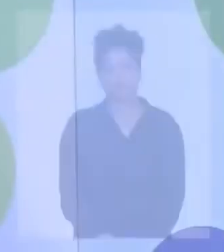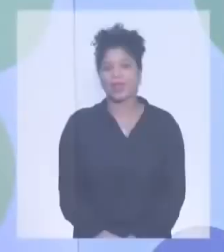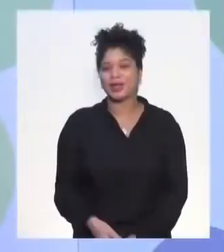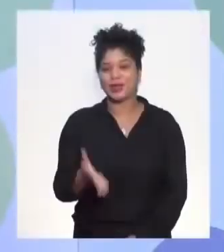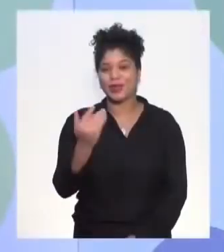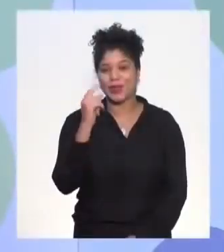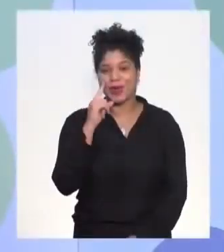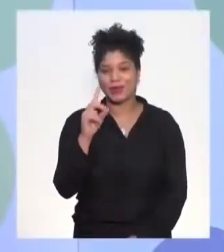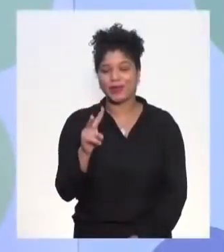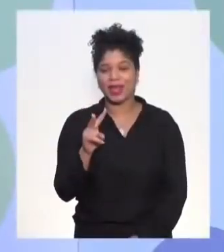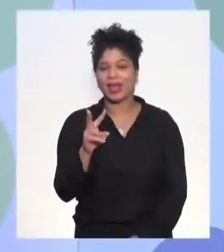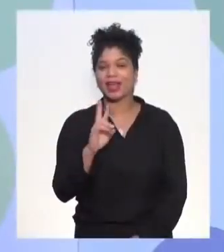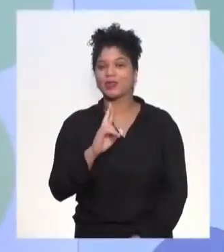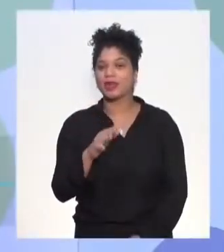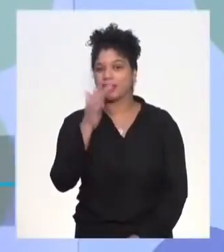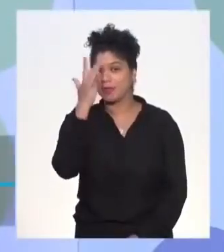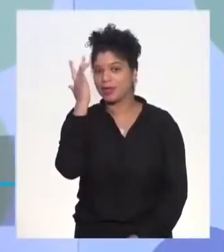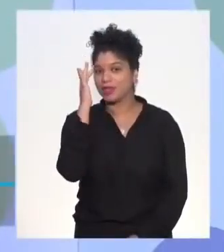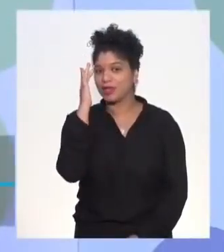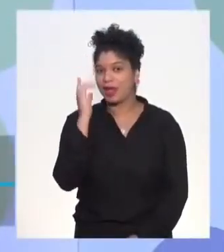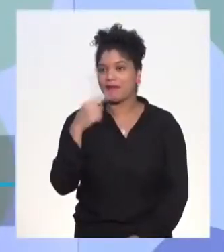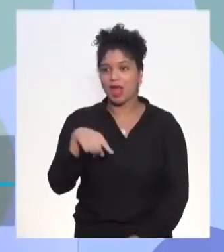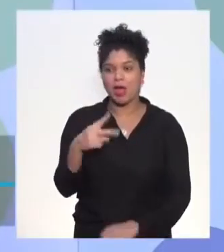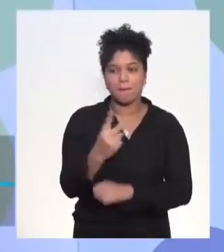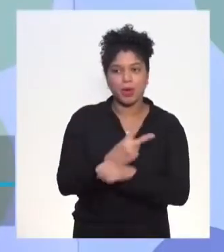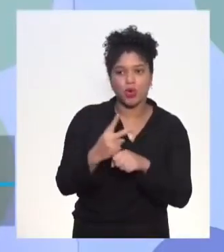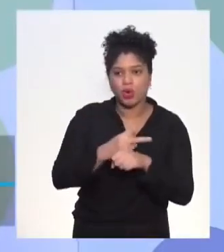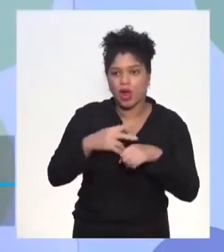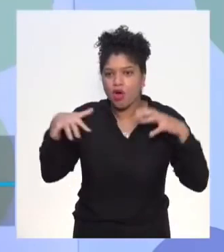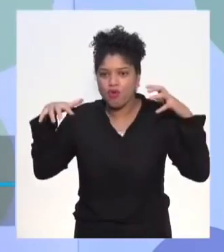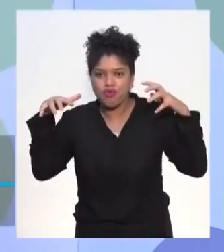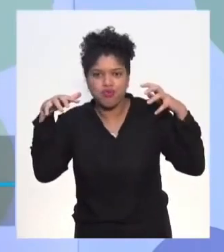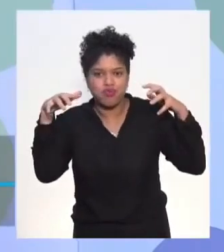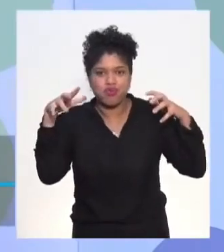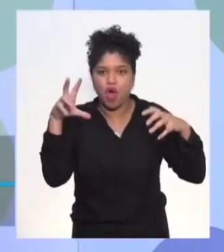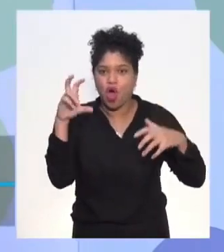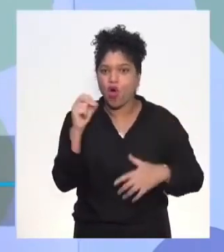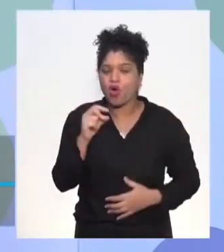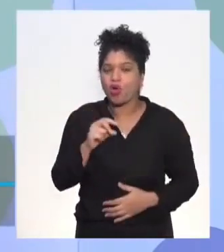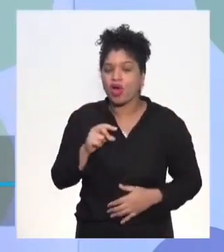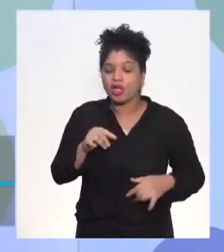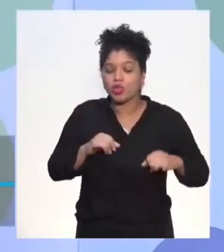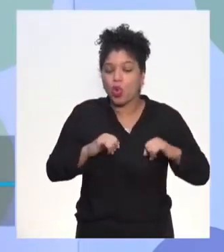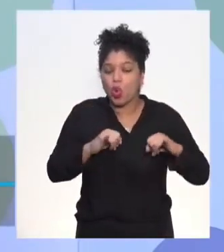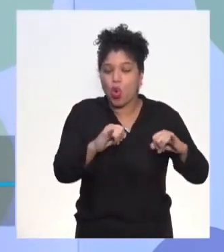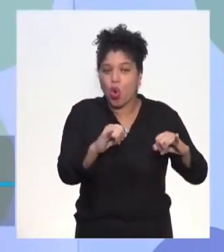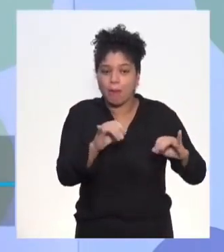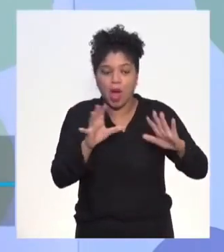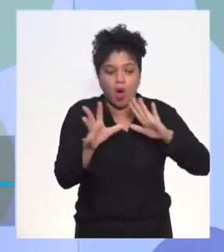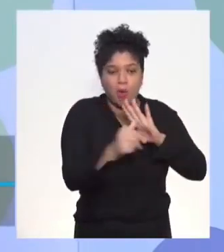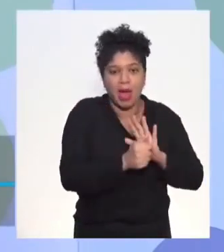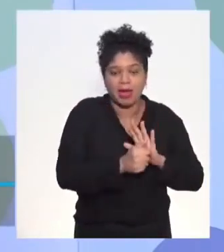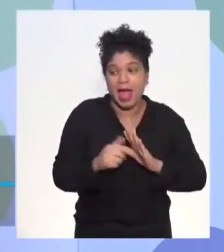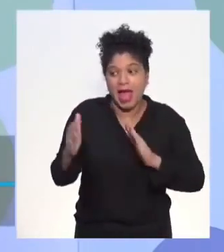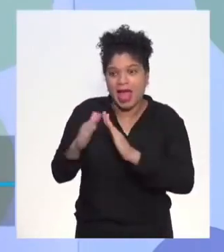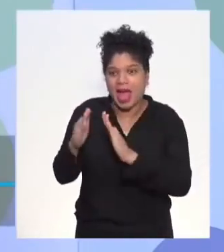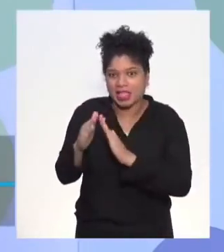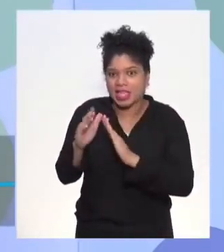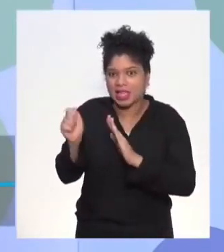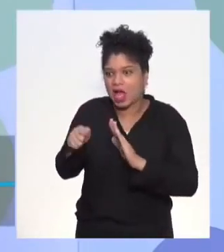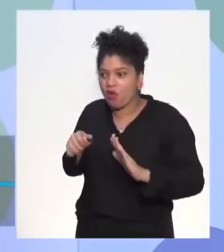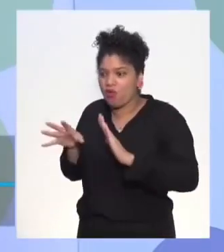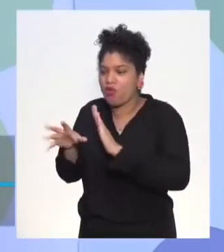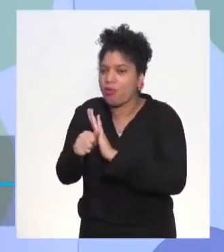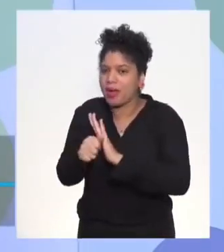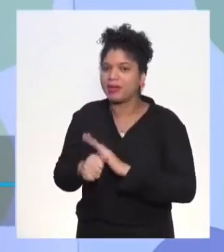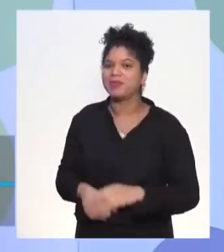Vamos lá. Caçar fantasma, roubar um supermercado, assaltar uma casa, o Jean pergunta. Os